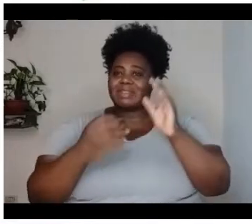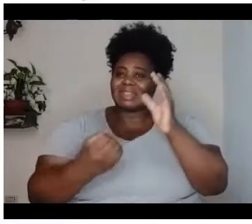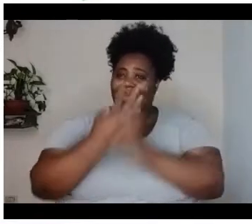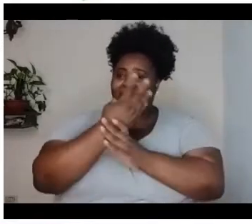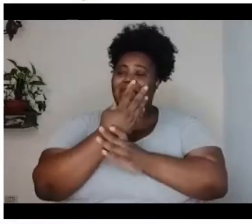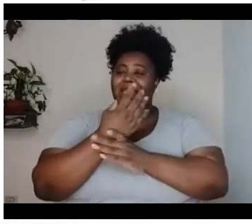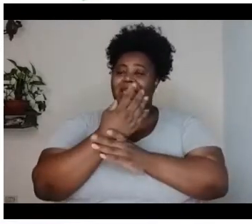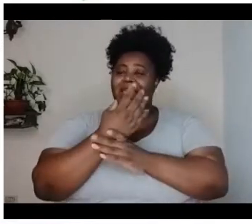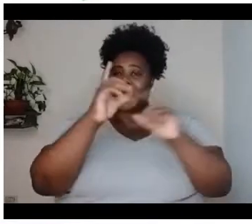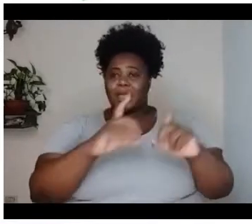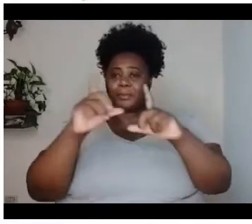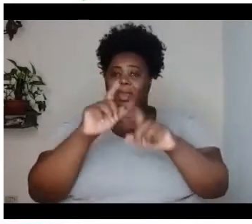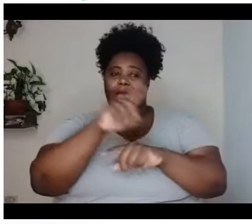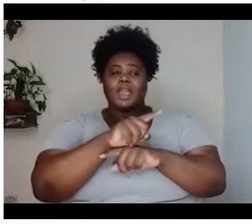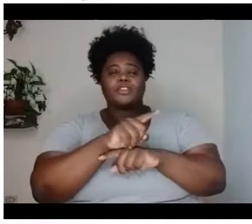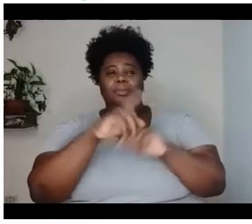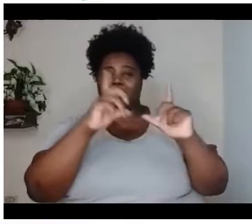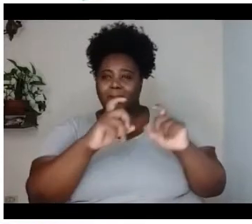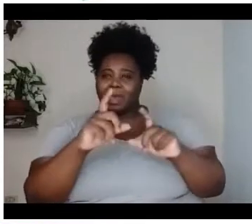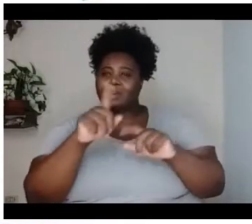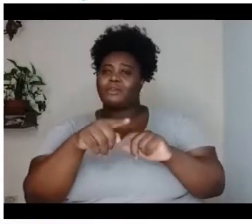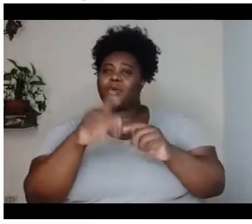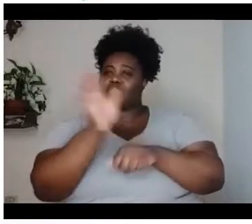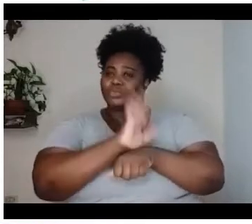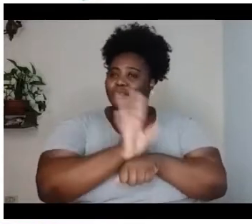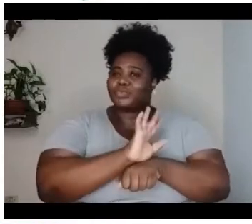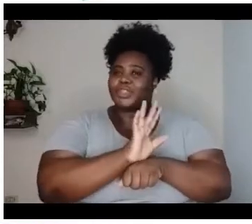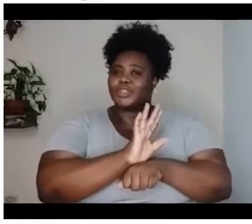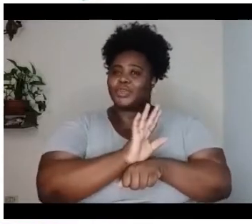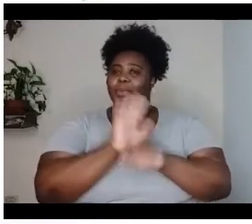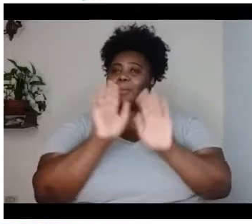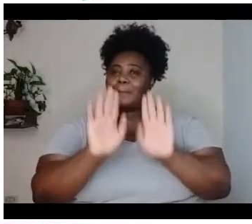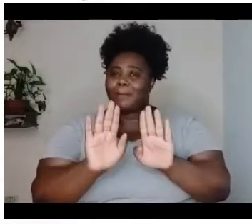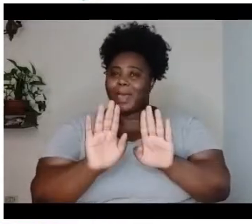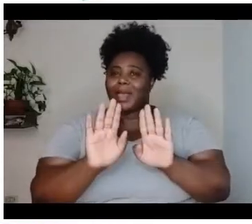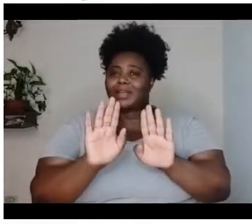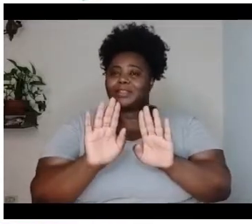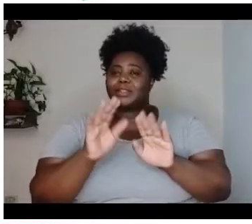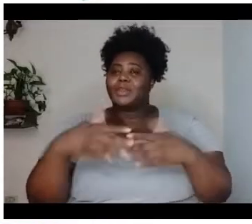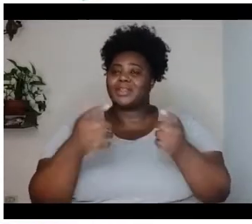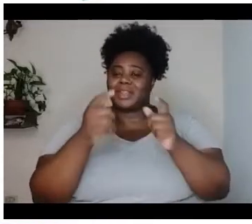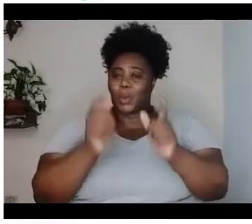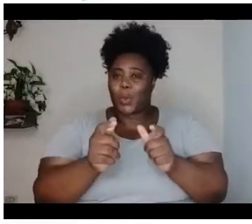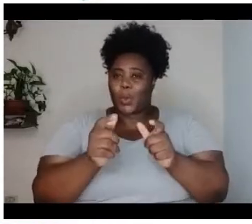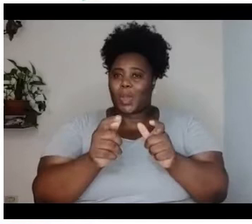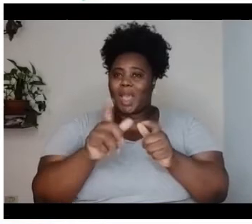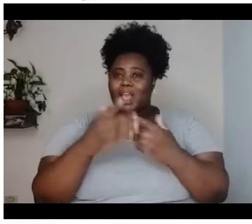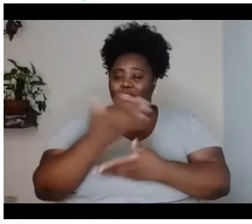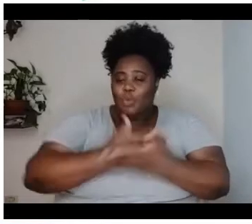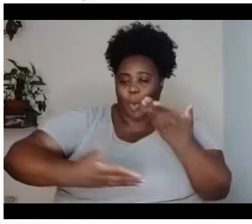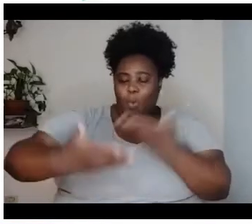imagem para a fotografia, para o vídeo, né? Mas quando o espaço é um espaço de convivência